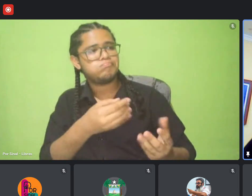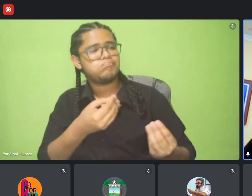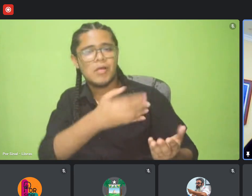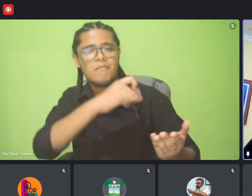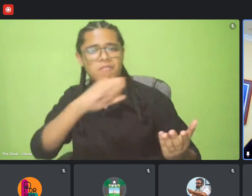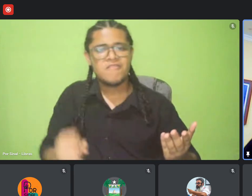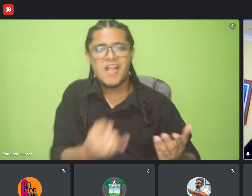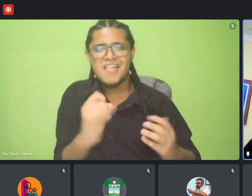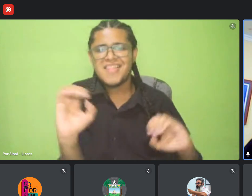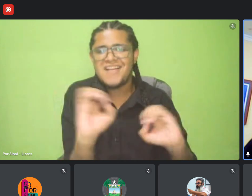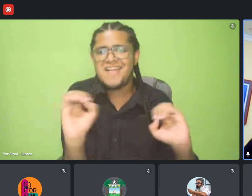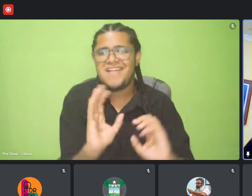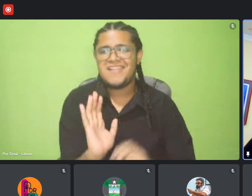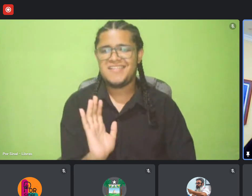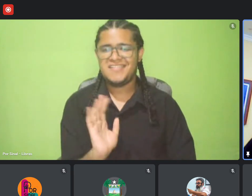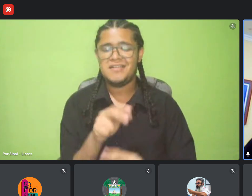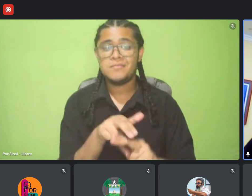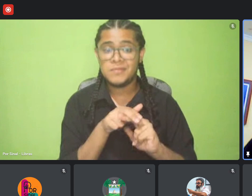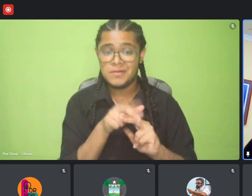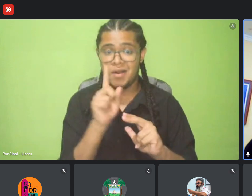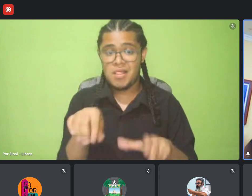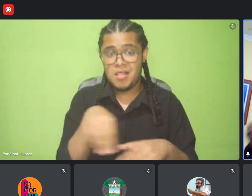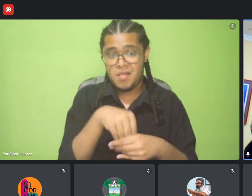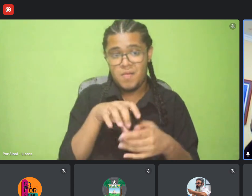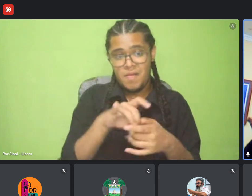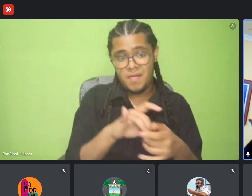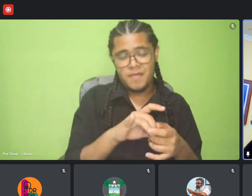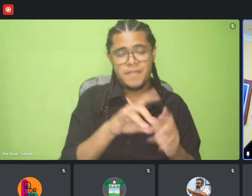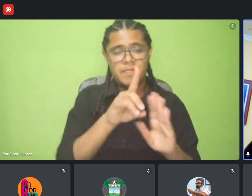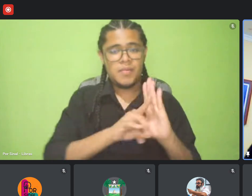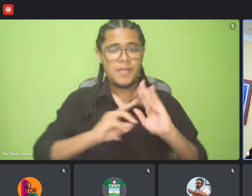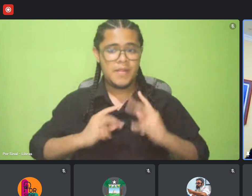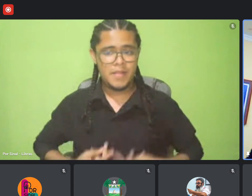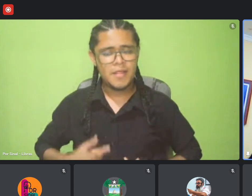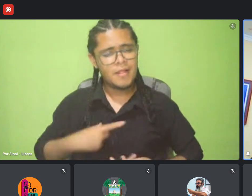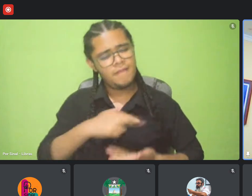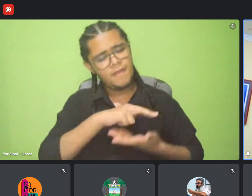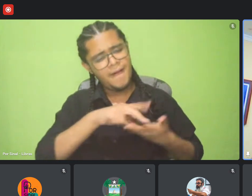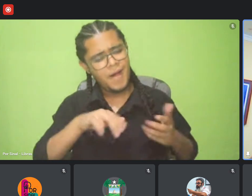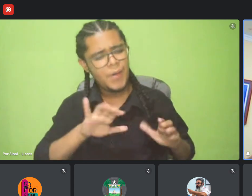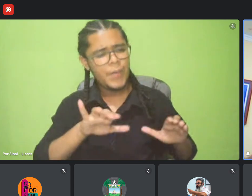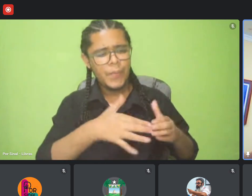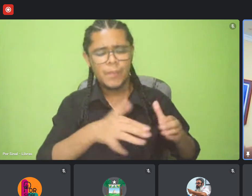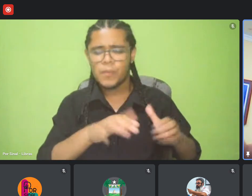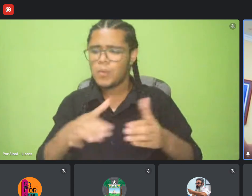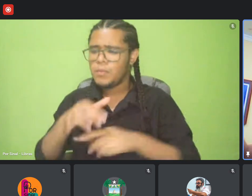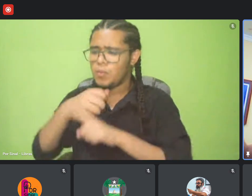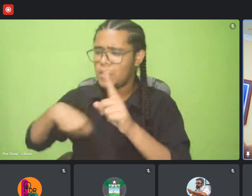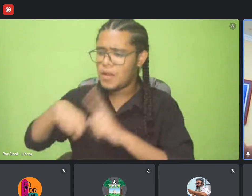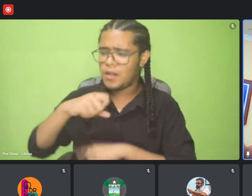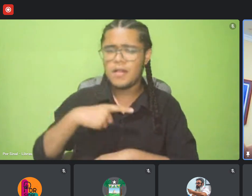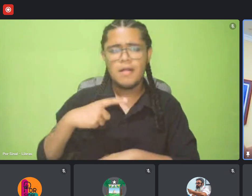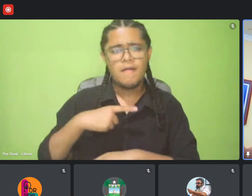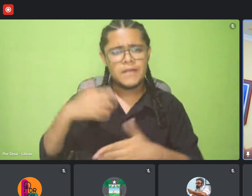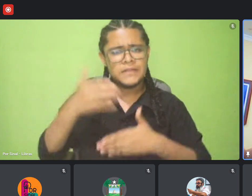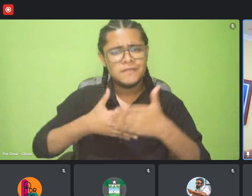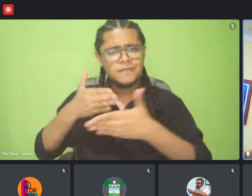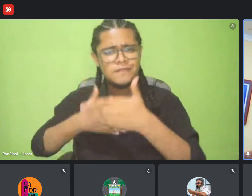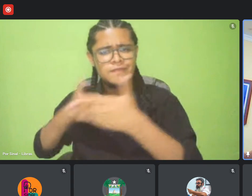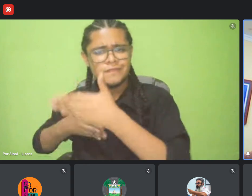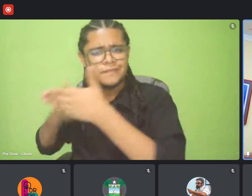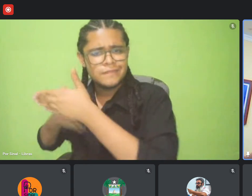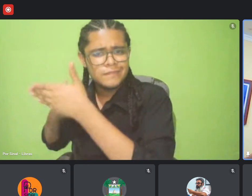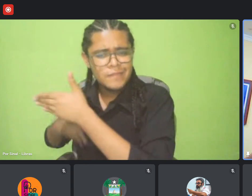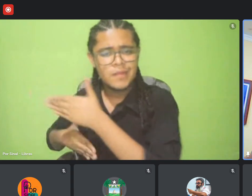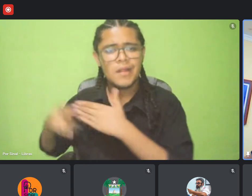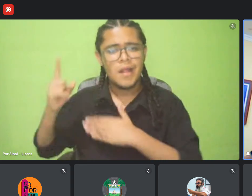humanos, diversos grupos que tiveram dificuldades de acesso às políticas culturais. Sim, o